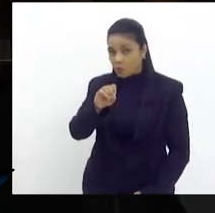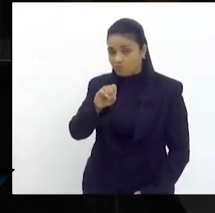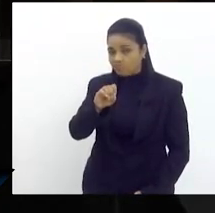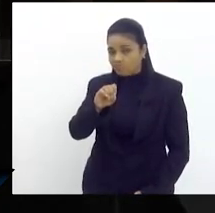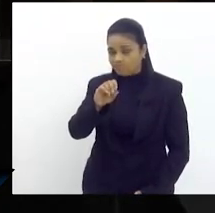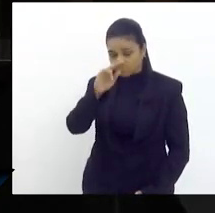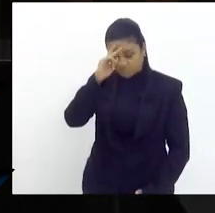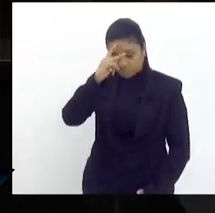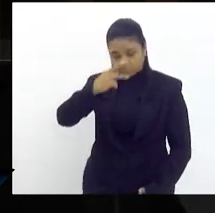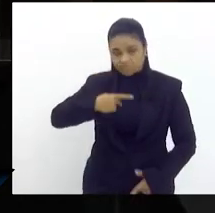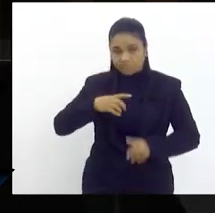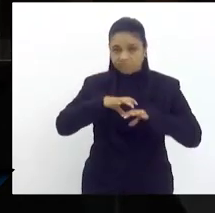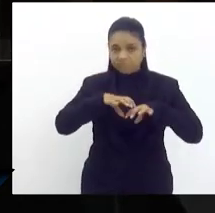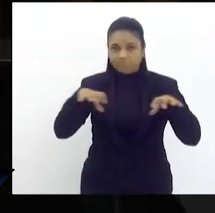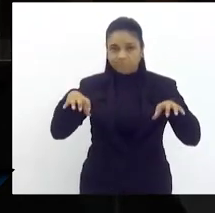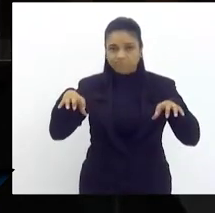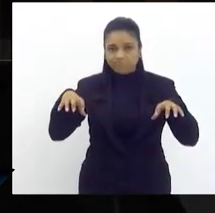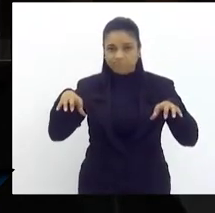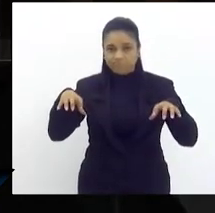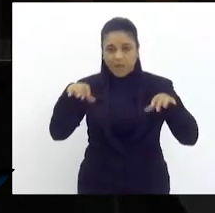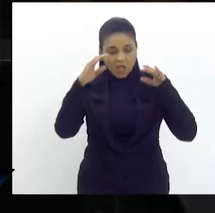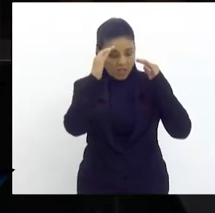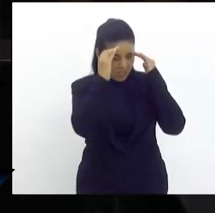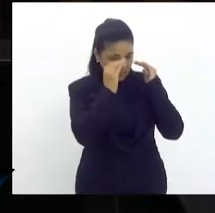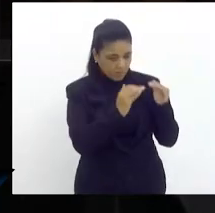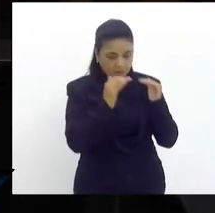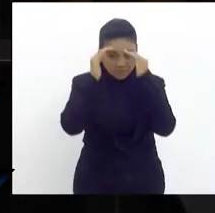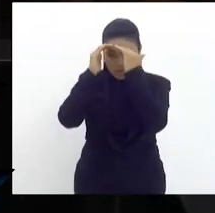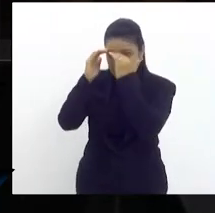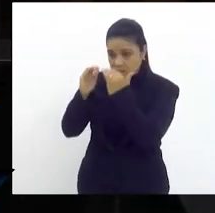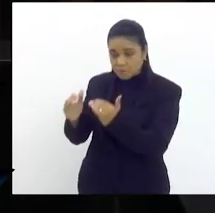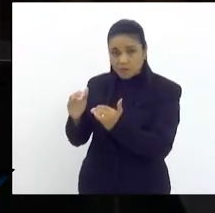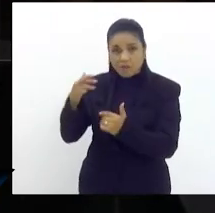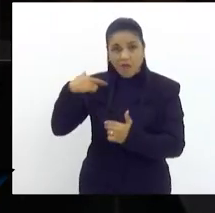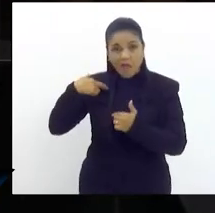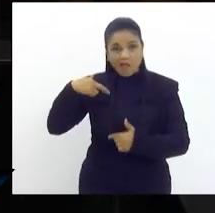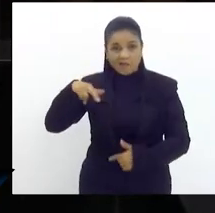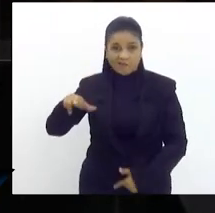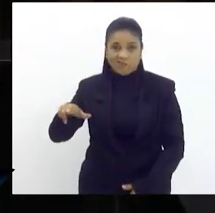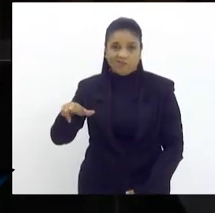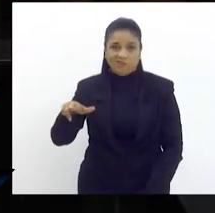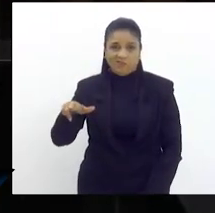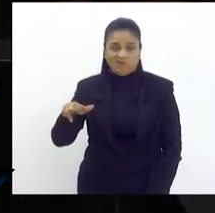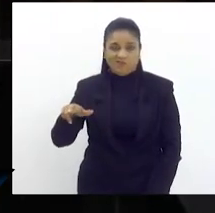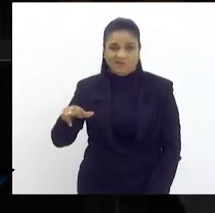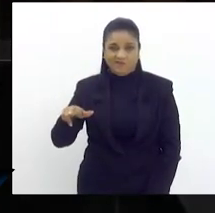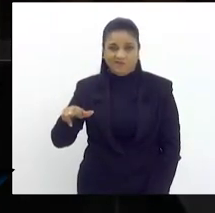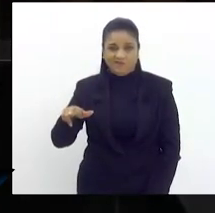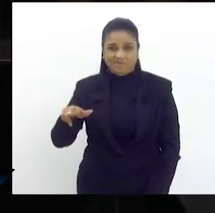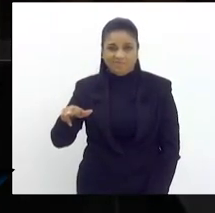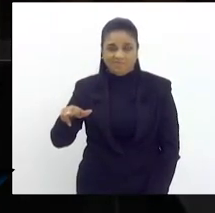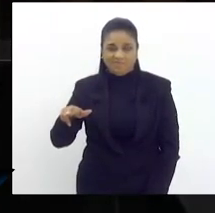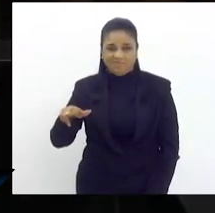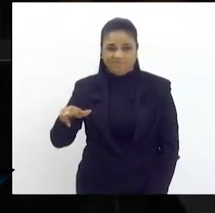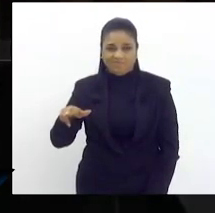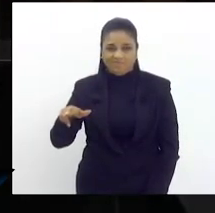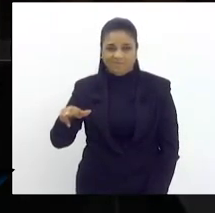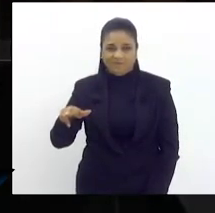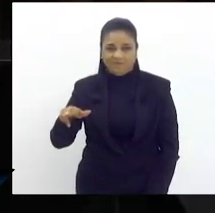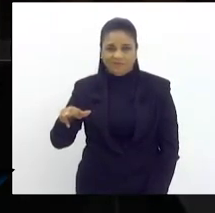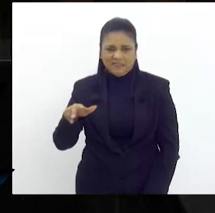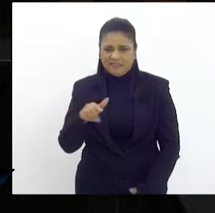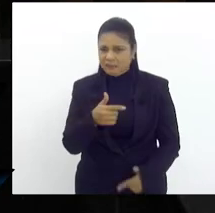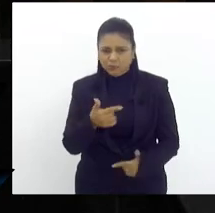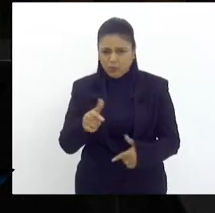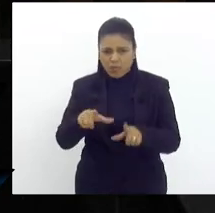é aquele que respeita todas as religiões sem exceções e